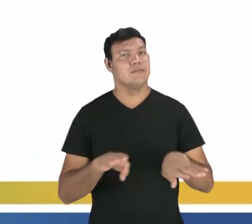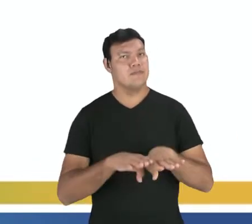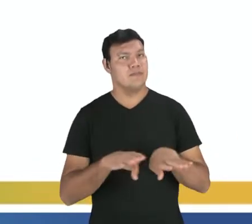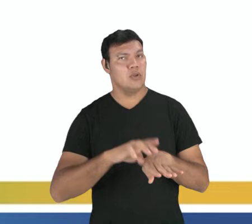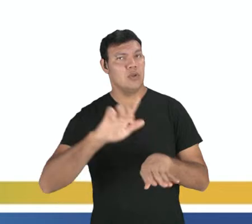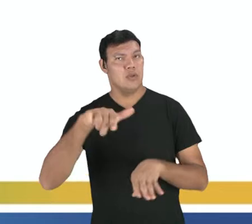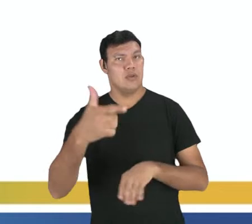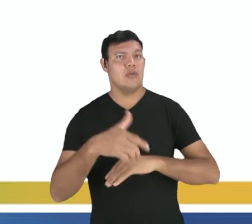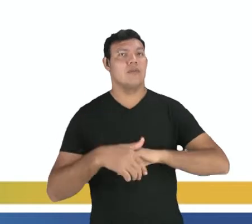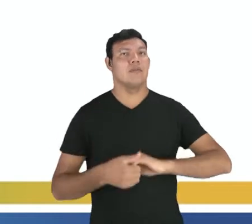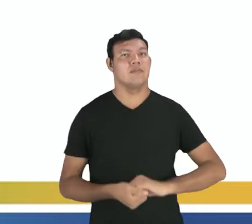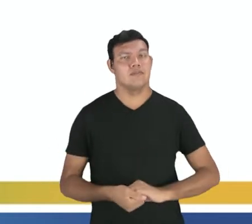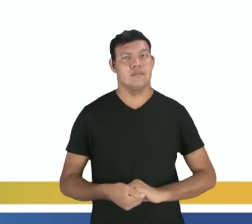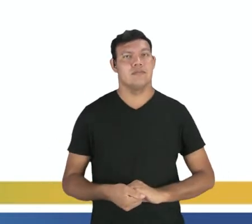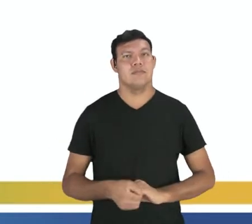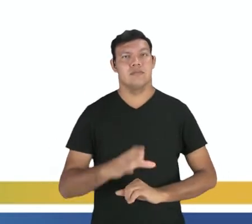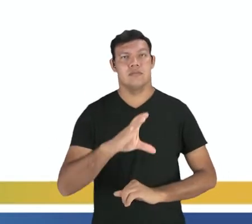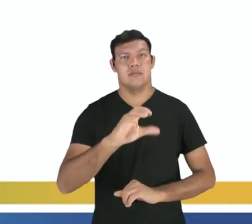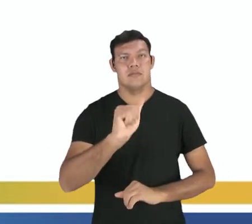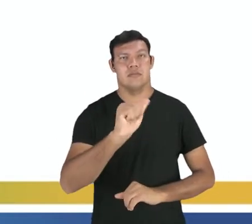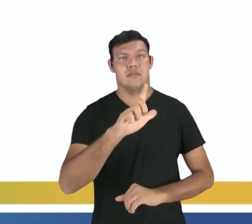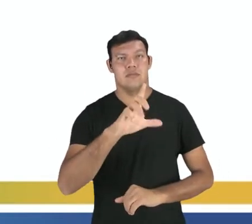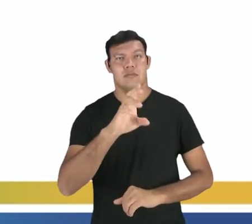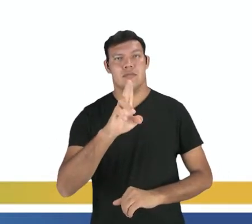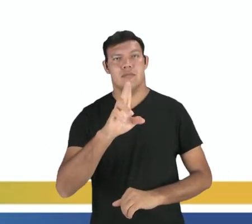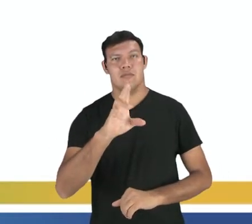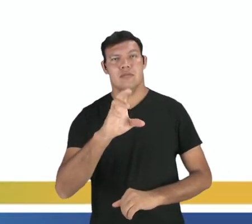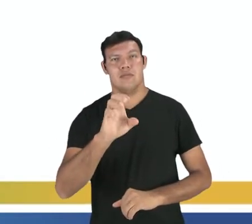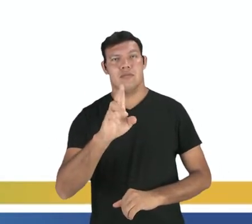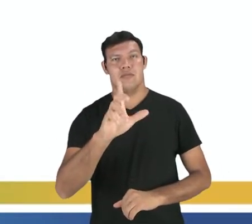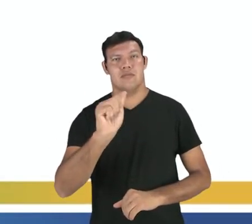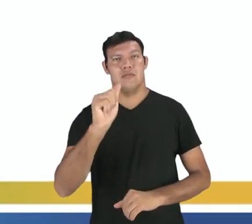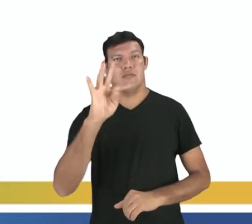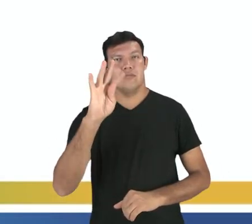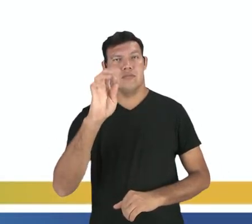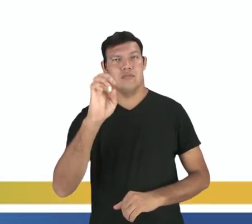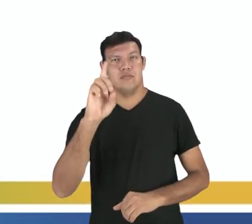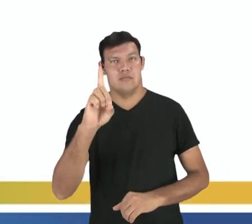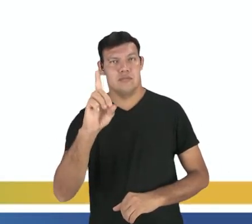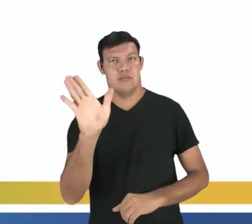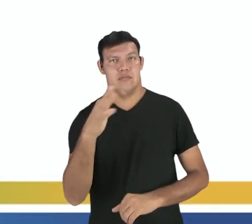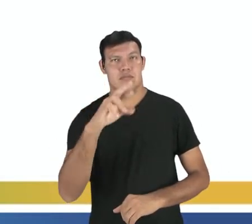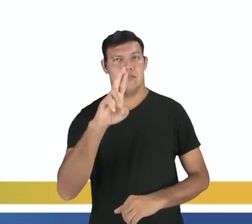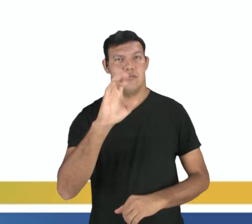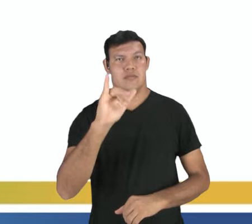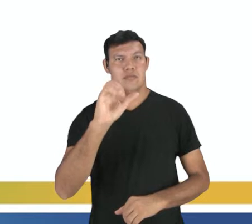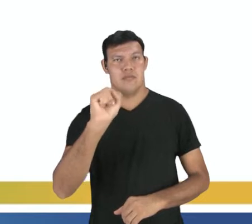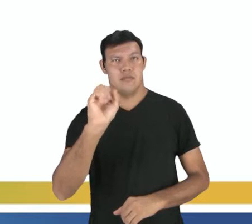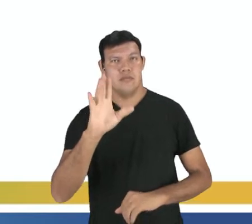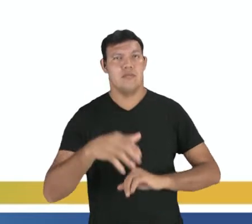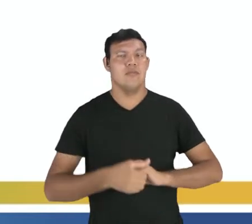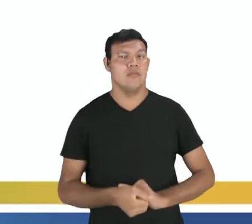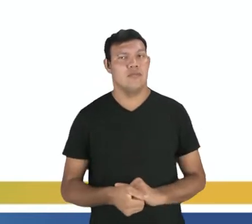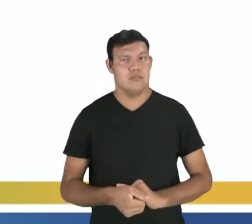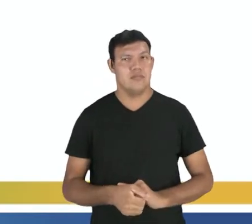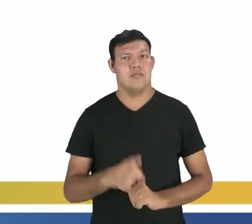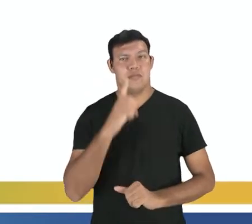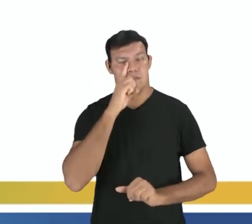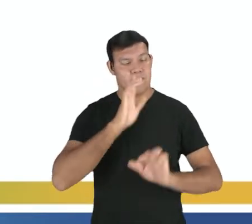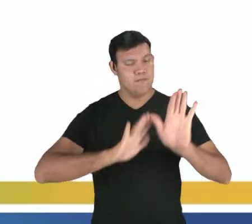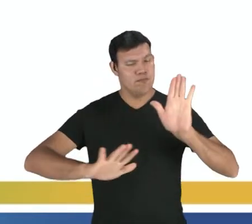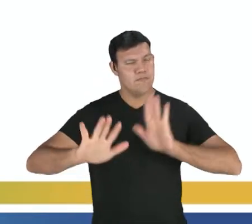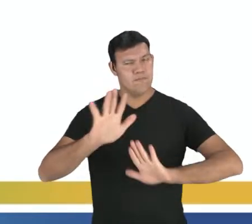oxímoro, calculated risk. Também são palavras com significado oposto.